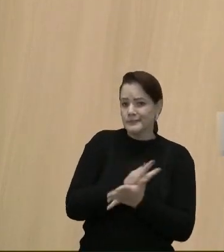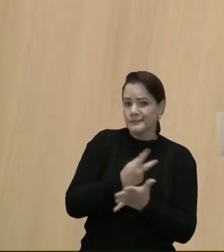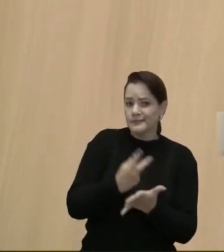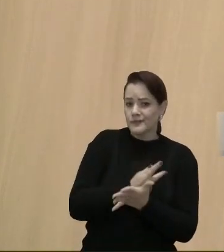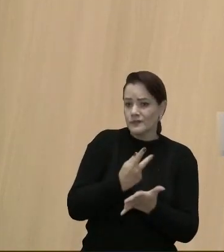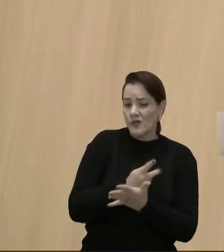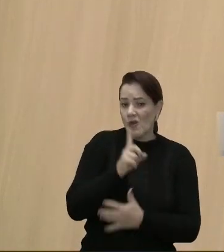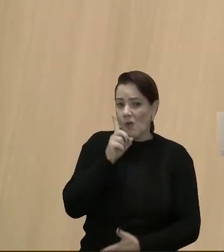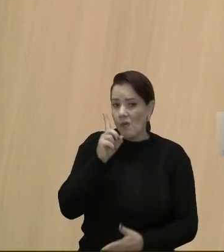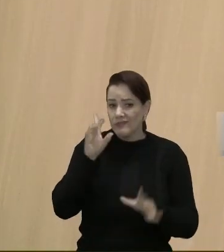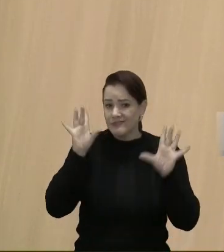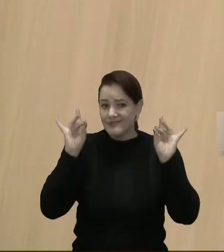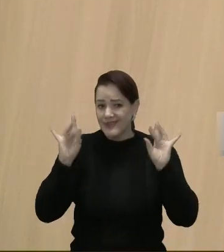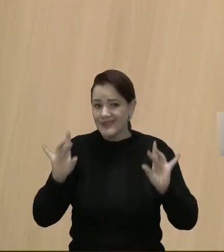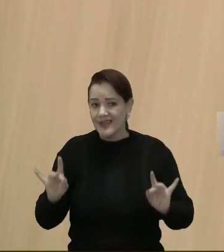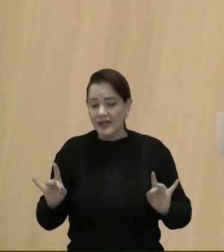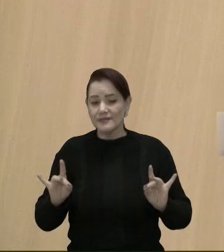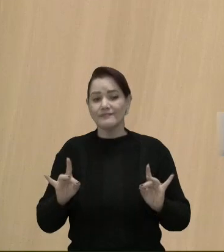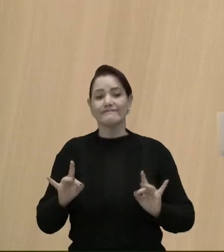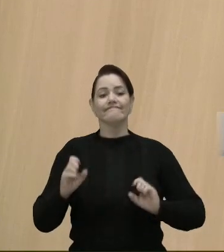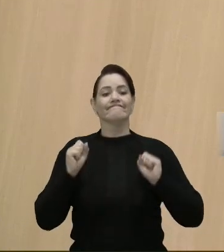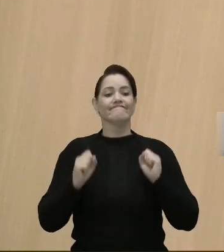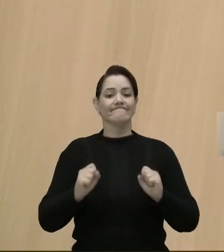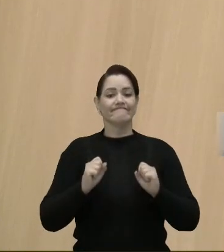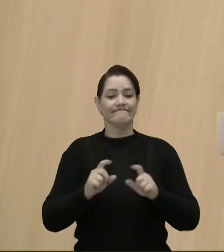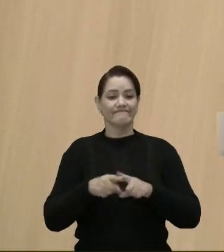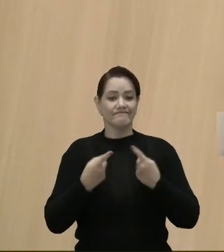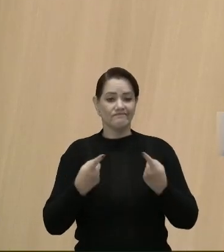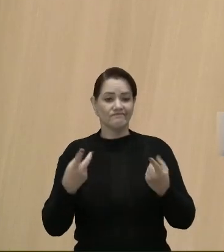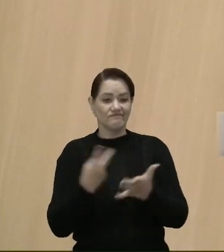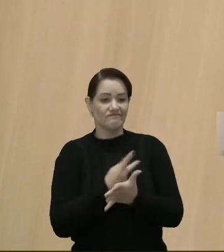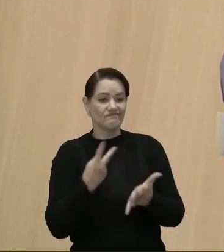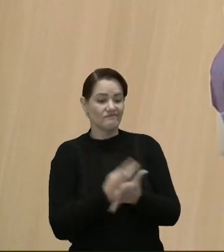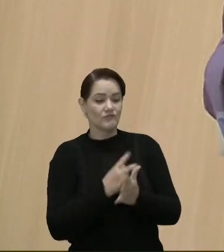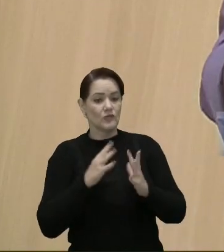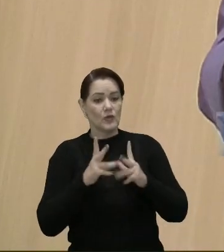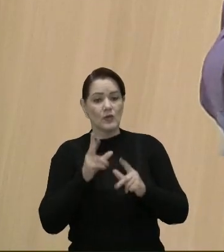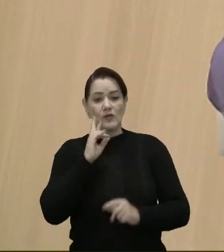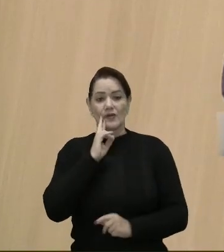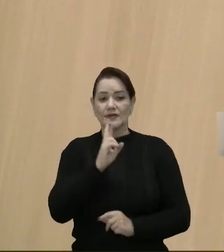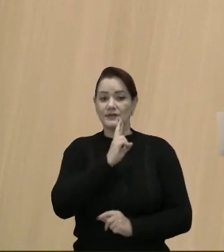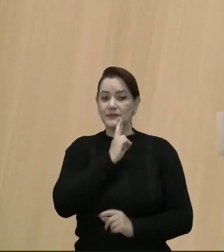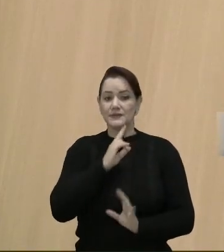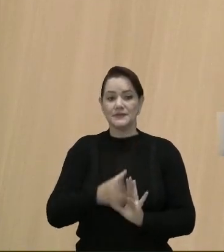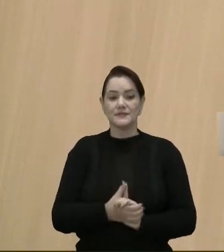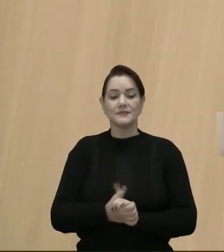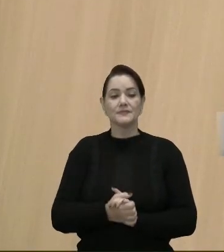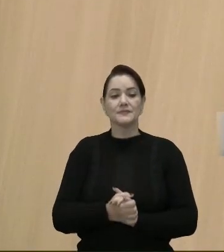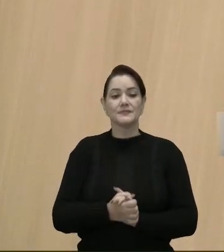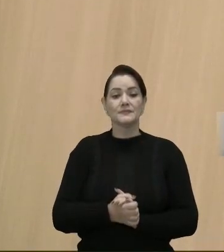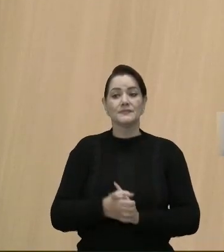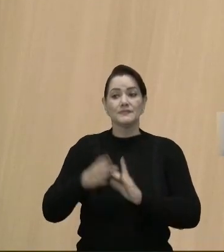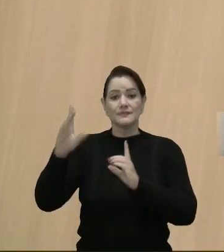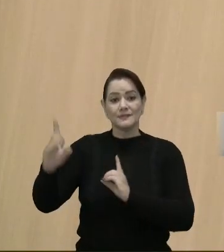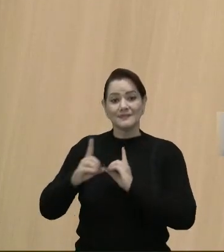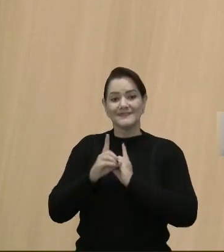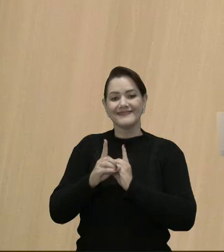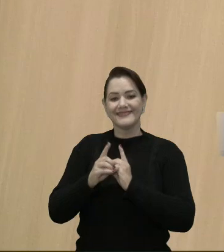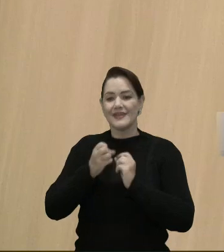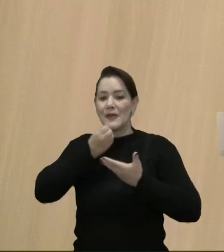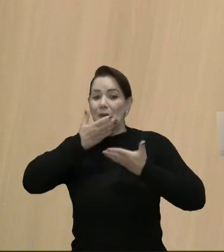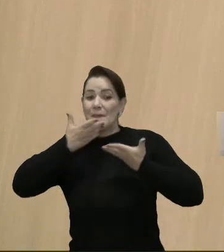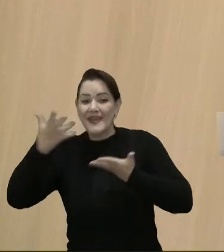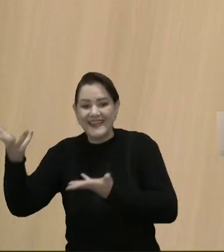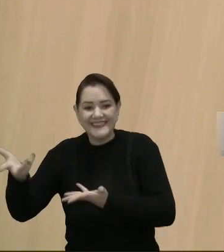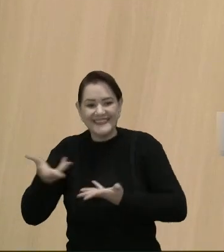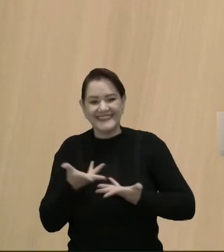um detalhe desse aí, podemos botar todo o nosso atendimento do nosso restaurante fora. E o atendimento, ele começa no seja bem-vindo